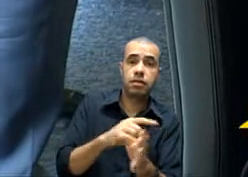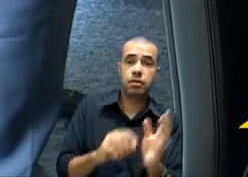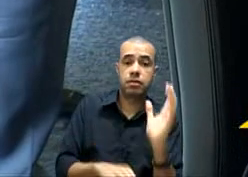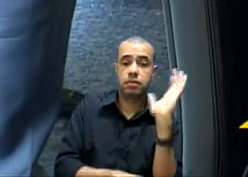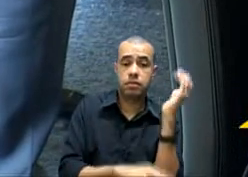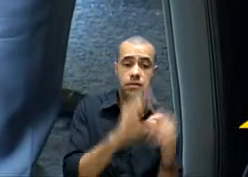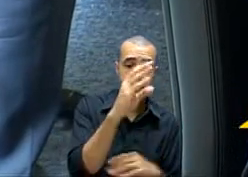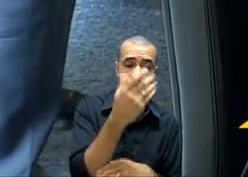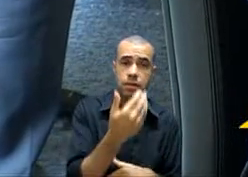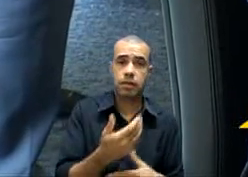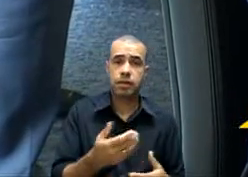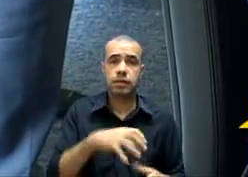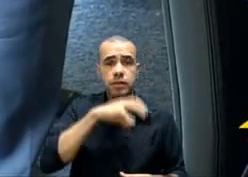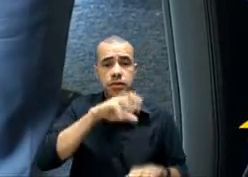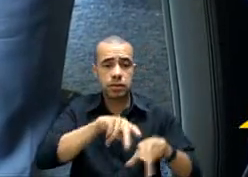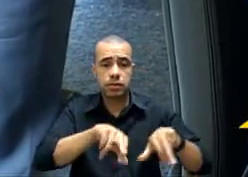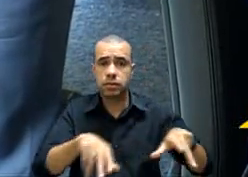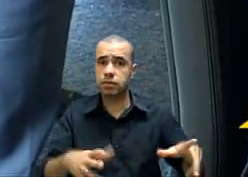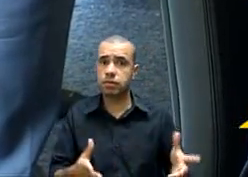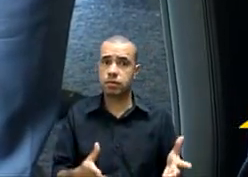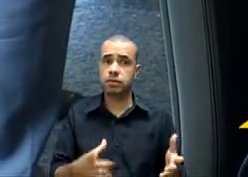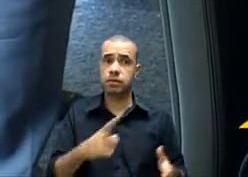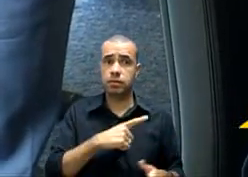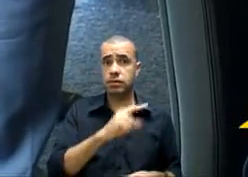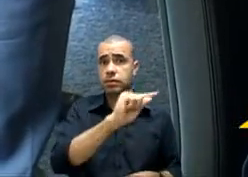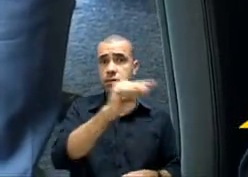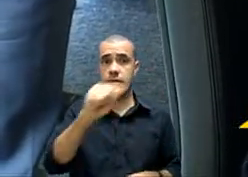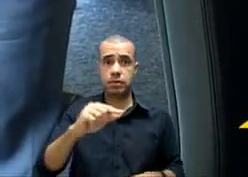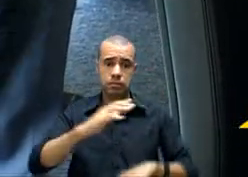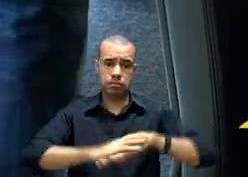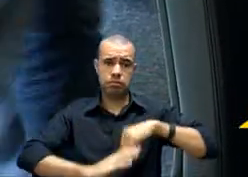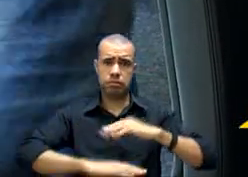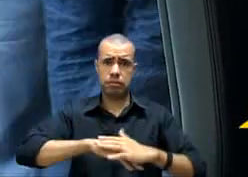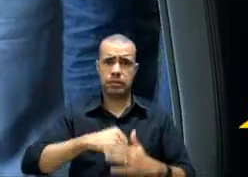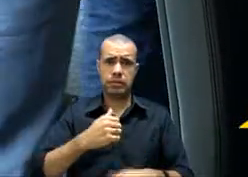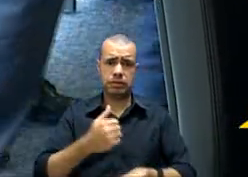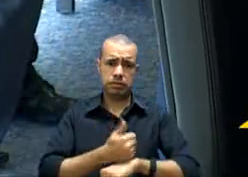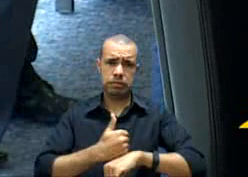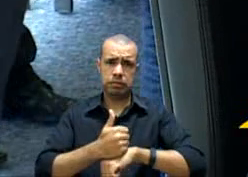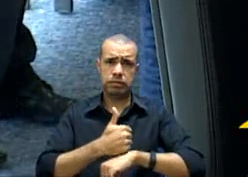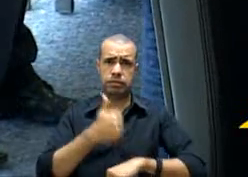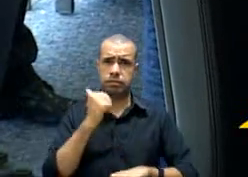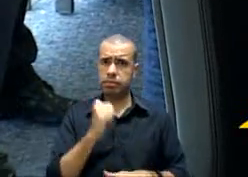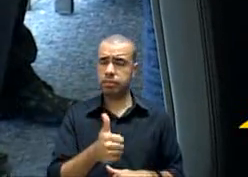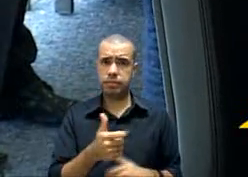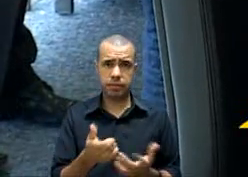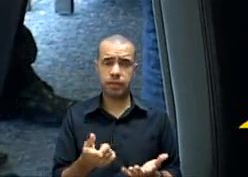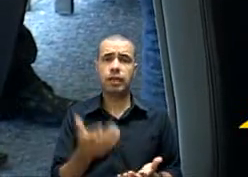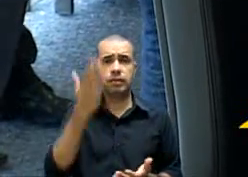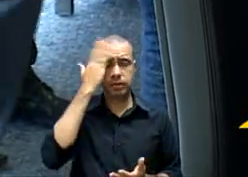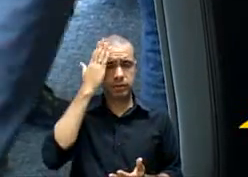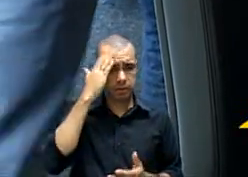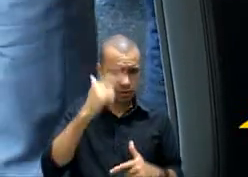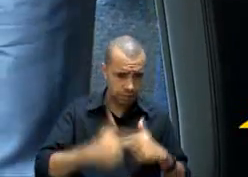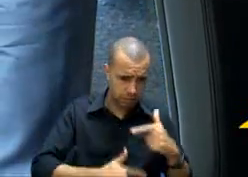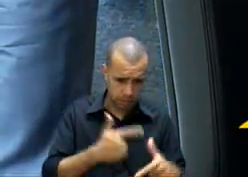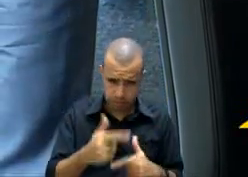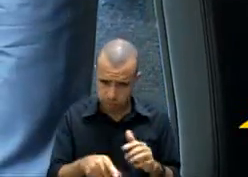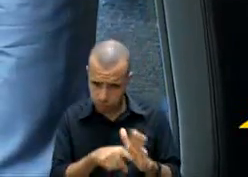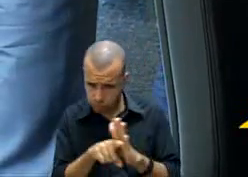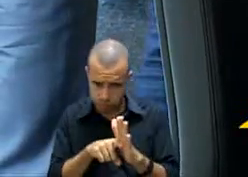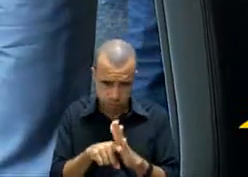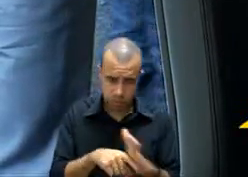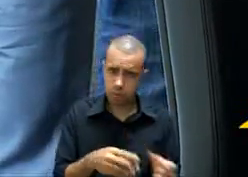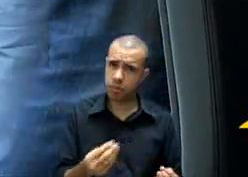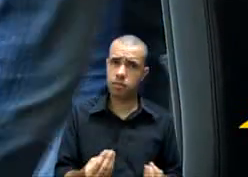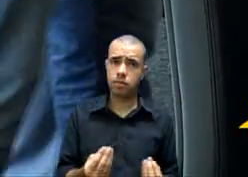junto com especialistas da área. O ex-vereador desta casa, vereador Gabriel Bittencourt, deu uma grande contribuição para mim,